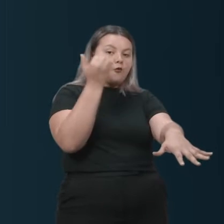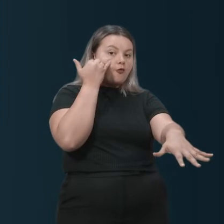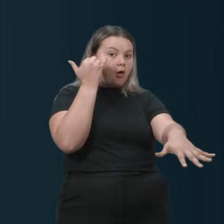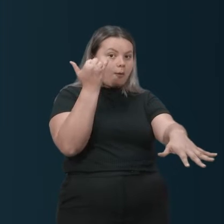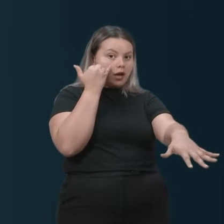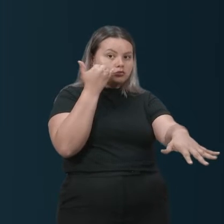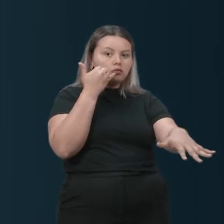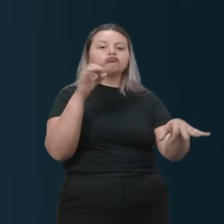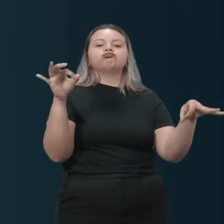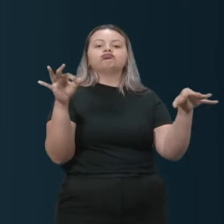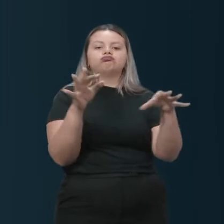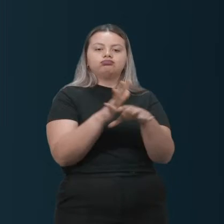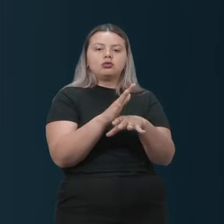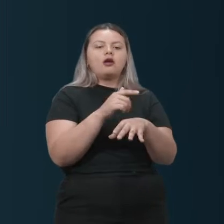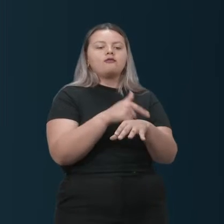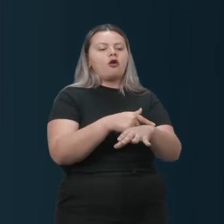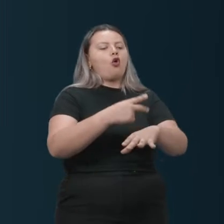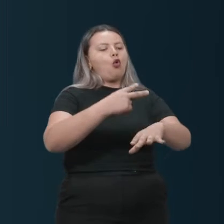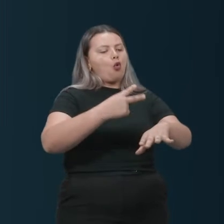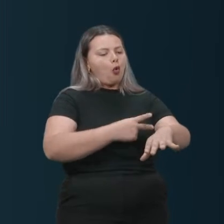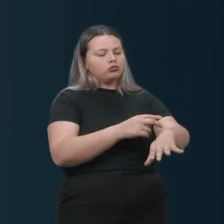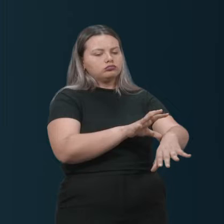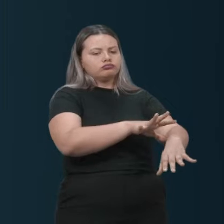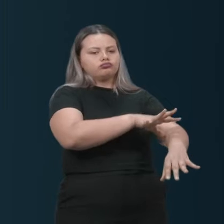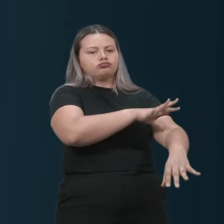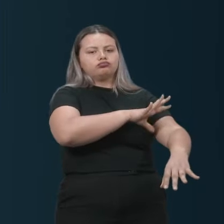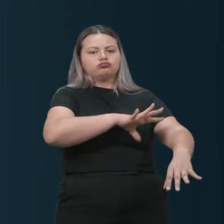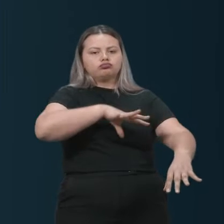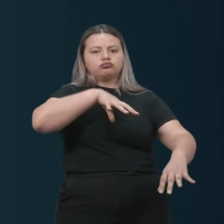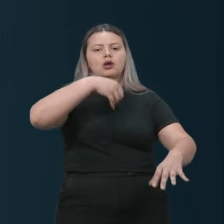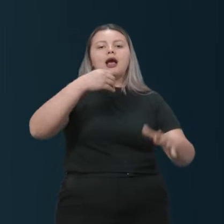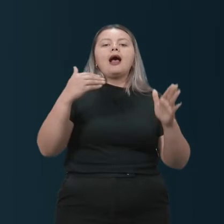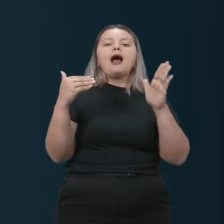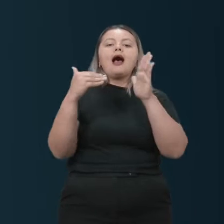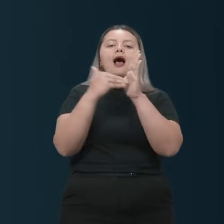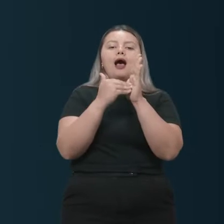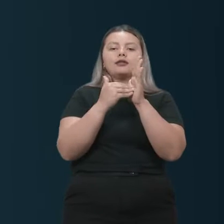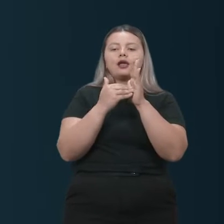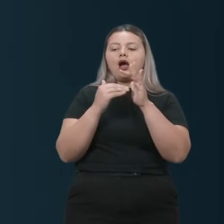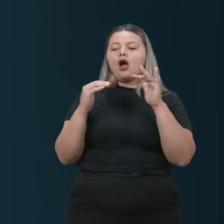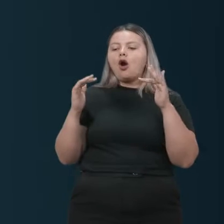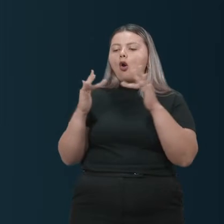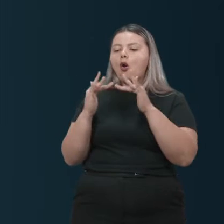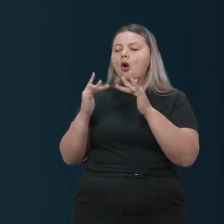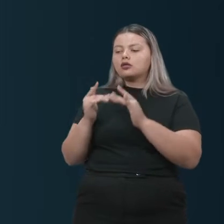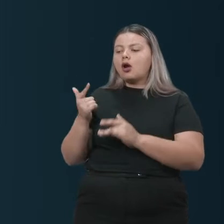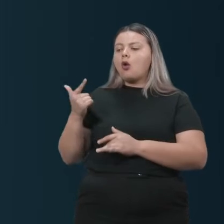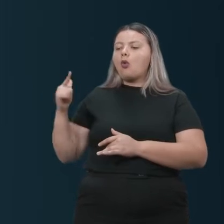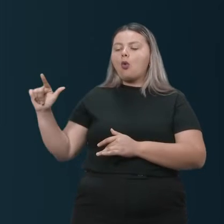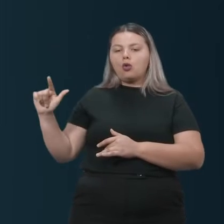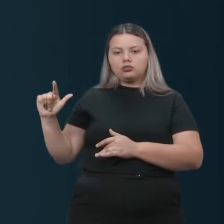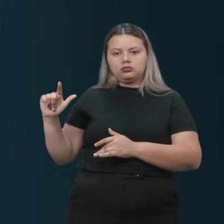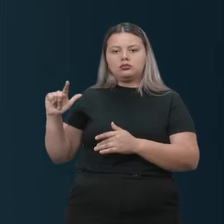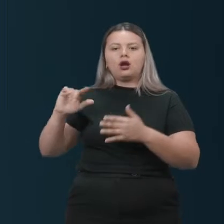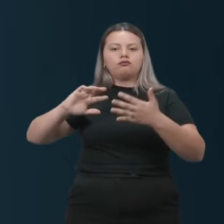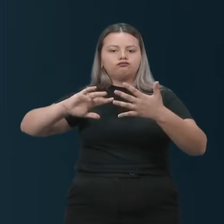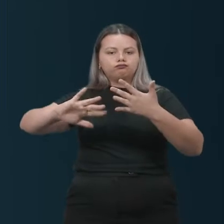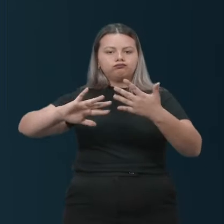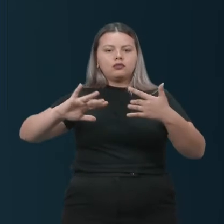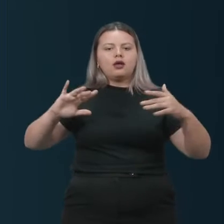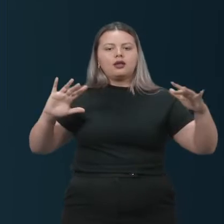pelos dendritos seja levada adiante até encontrar outros neurônios